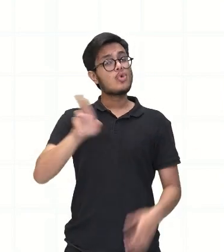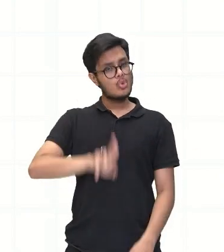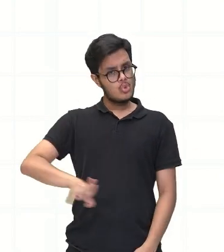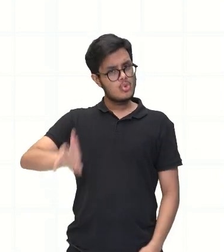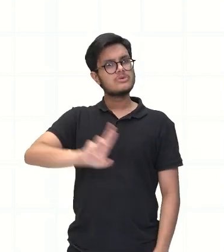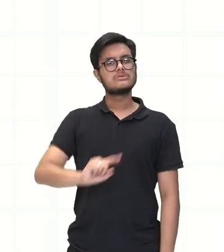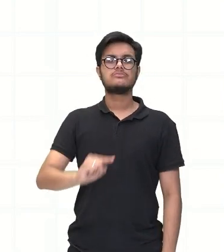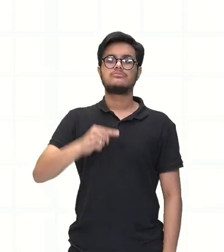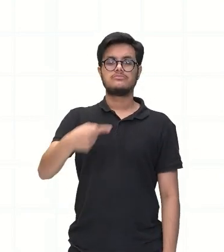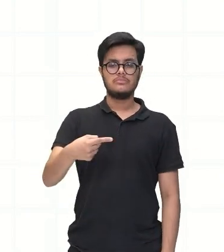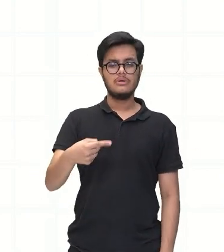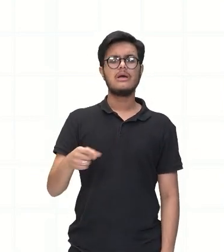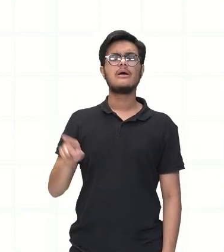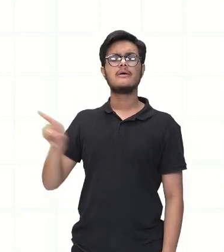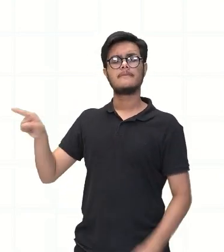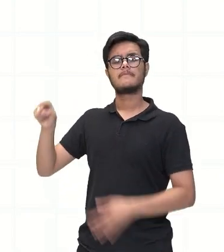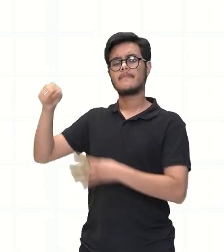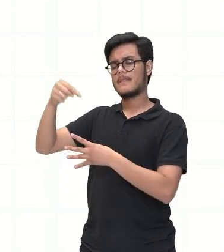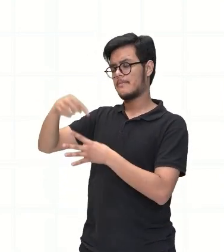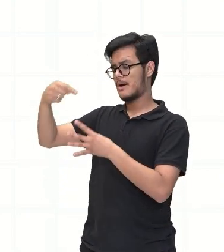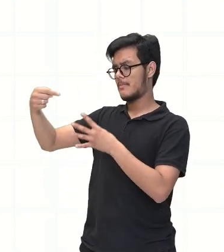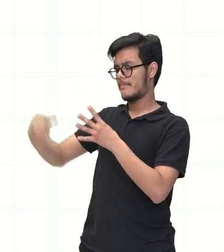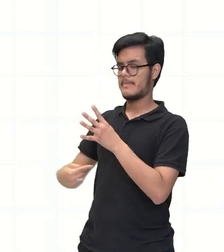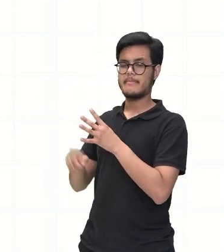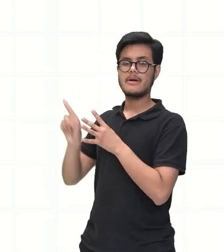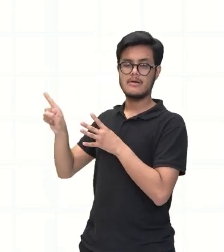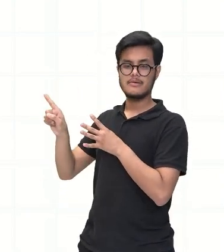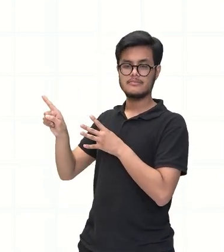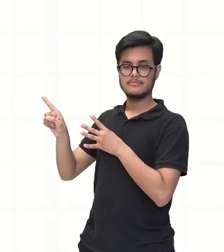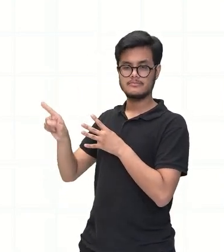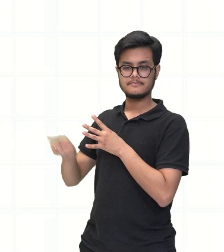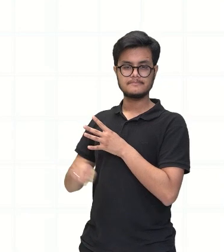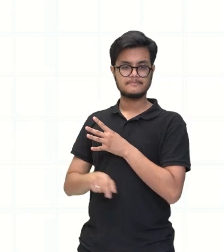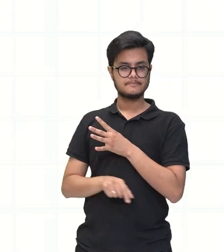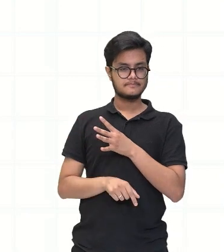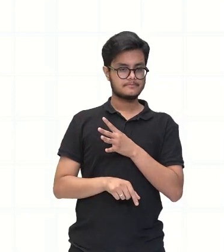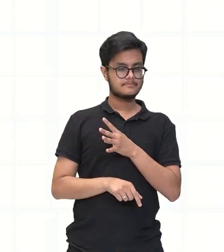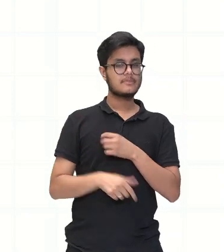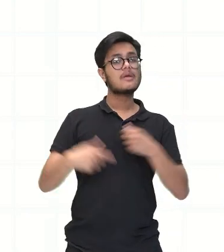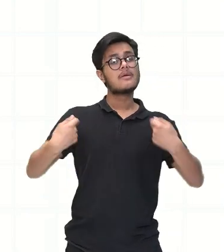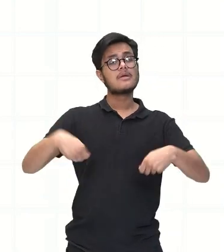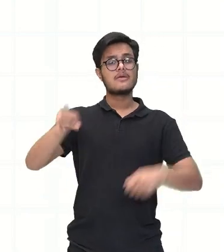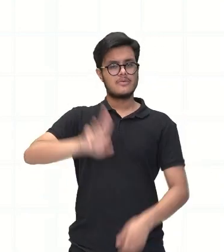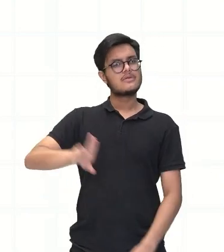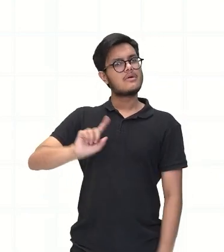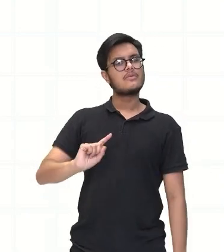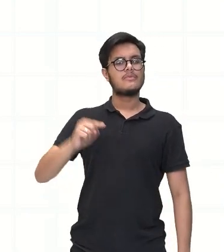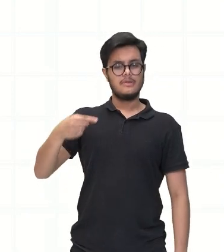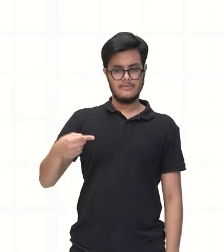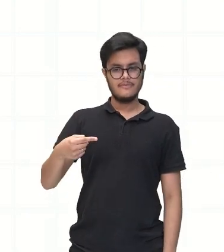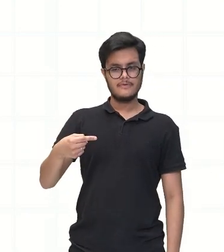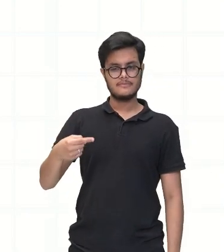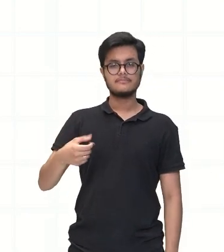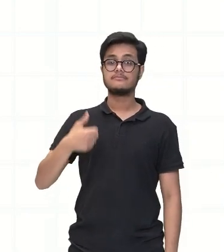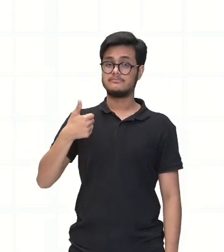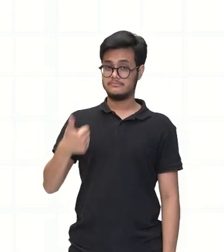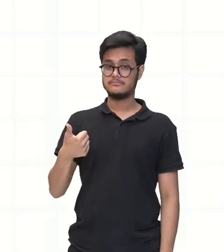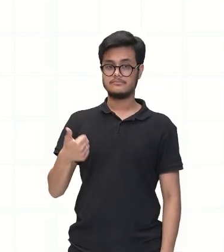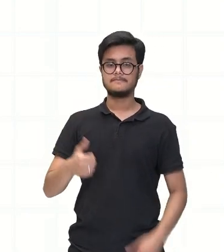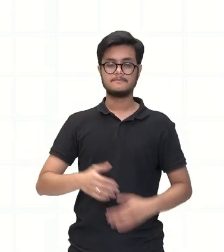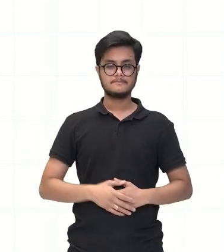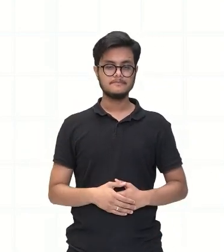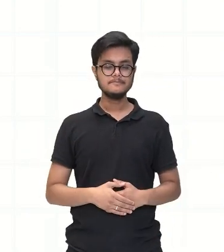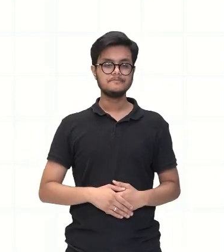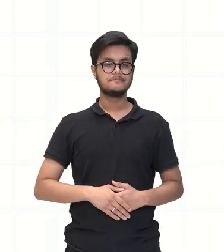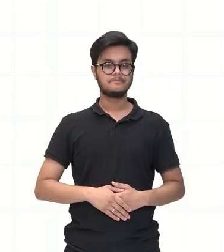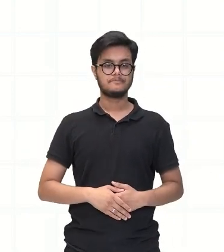animais, erva doce, feijão verde, cobra d'água, bem-te-vi, você vai utilizar. Você vai